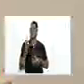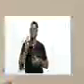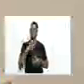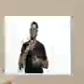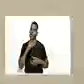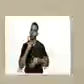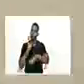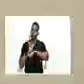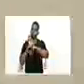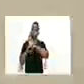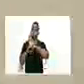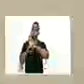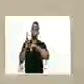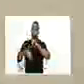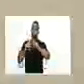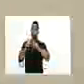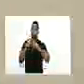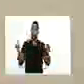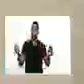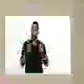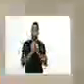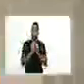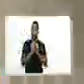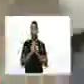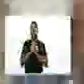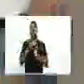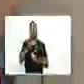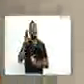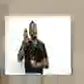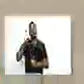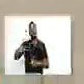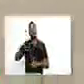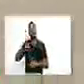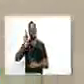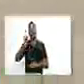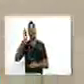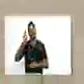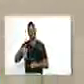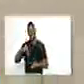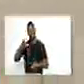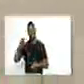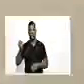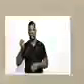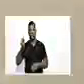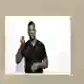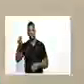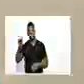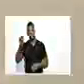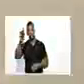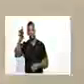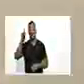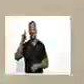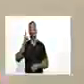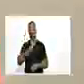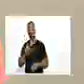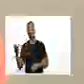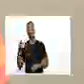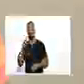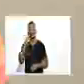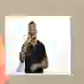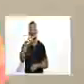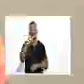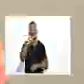soma porque igual no no Bom Jesus isso eu eu ainda não tava no sai lá foi tirar 200 e poucos